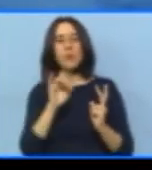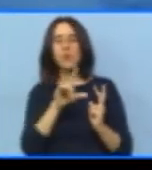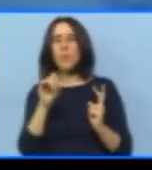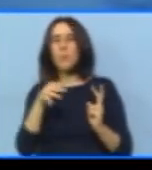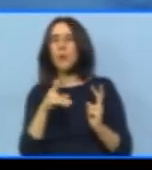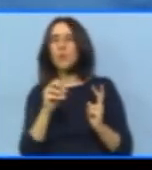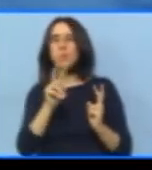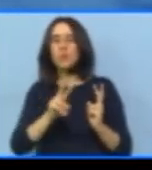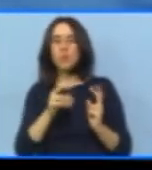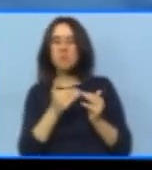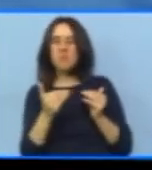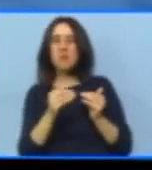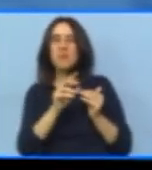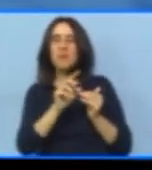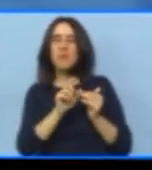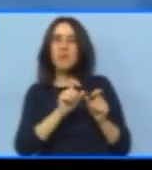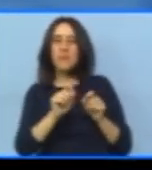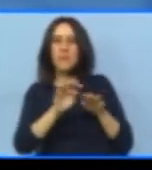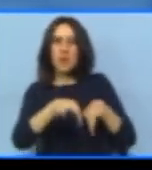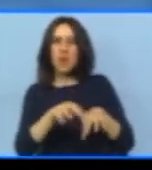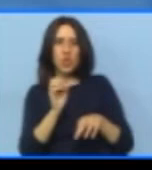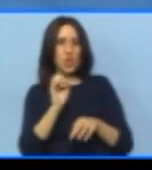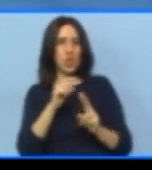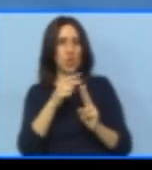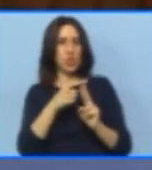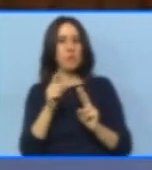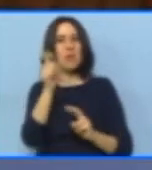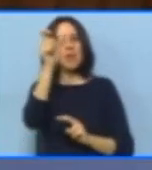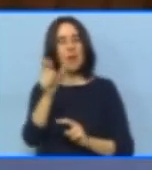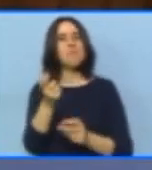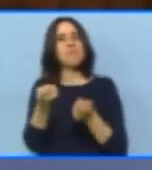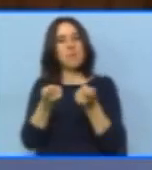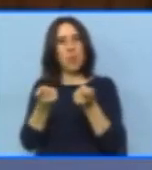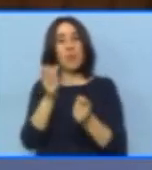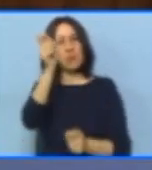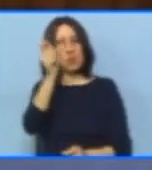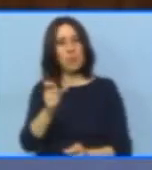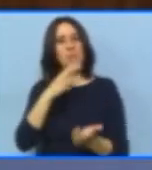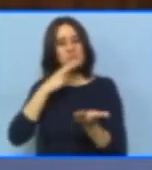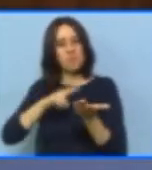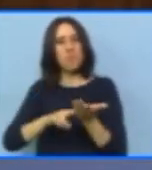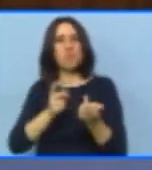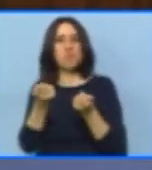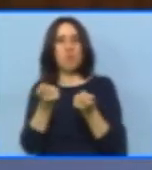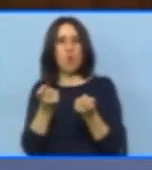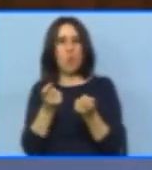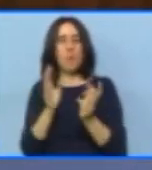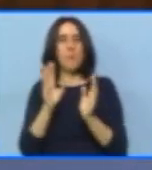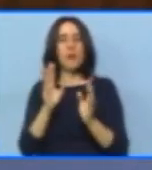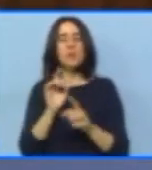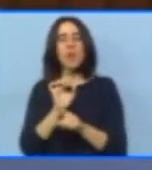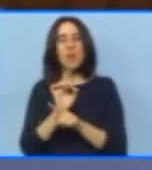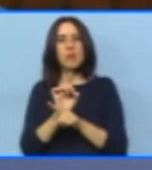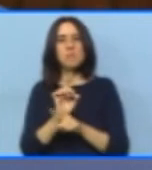final do seu pontificado, que é a capacidade de governo. Este homem governa. Agora, para aqueles que imaginariam